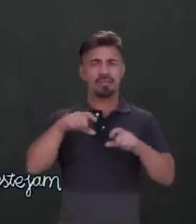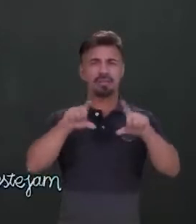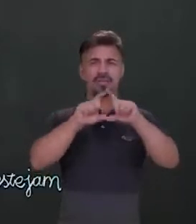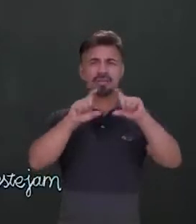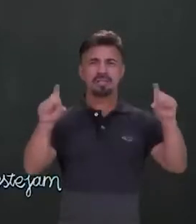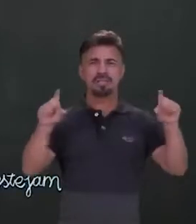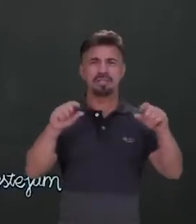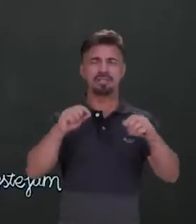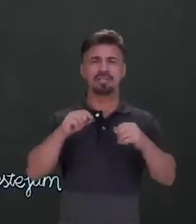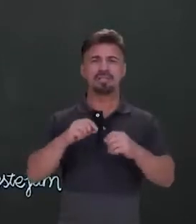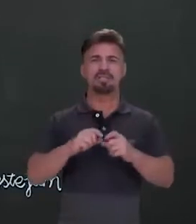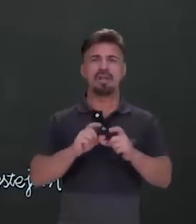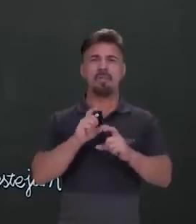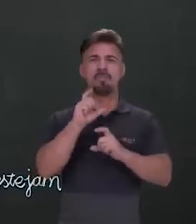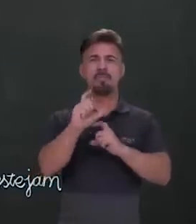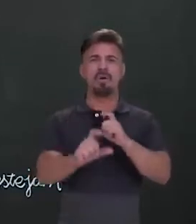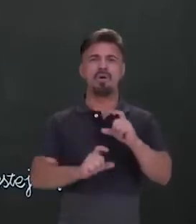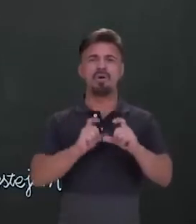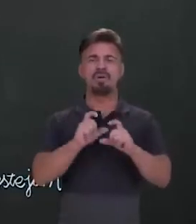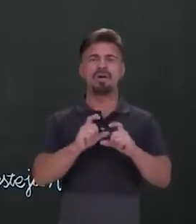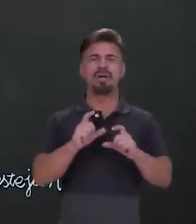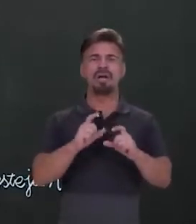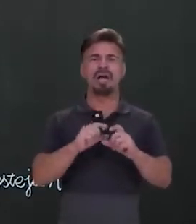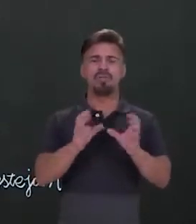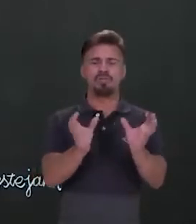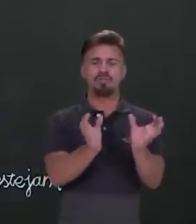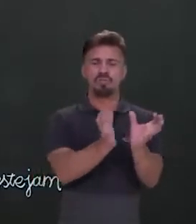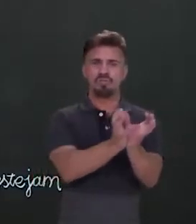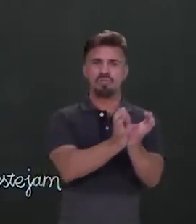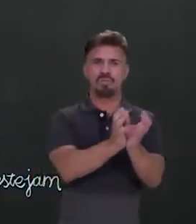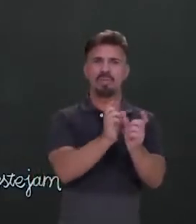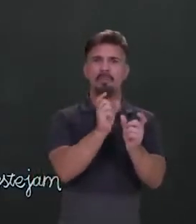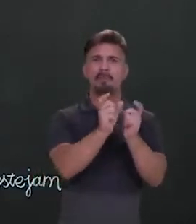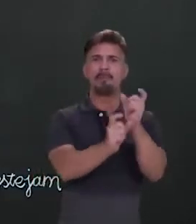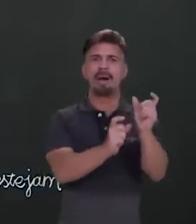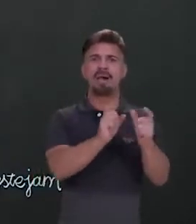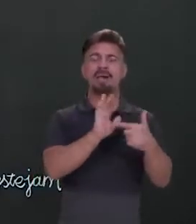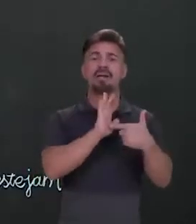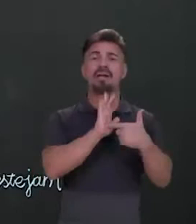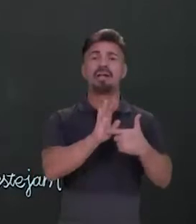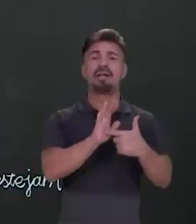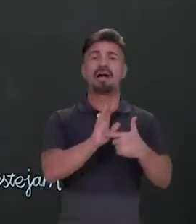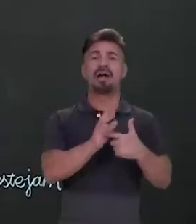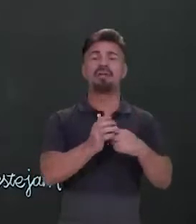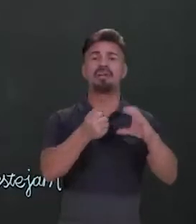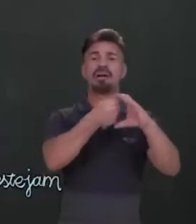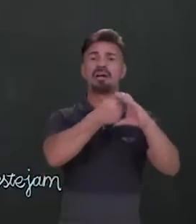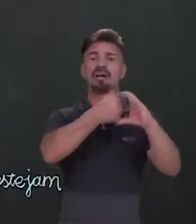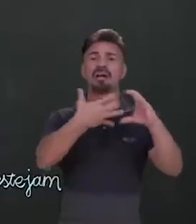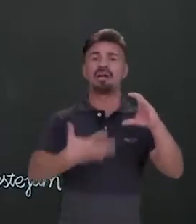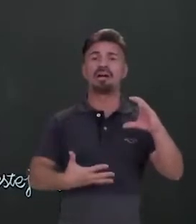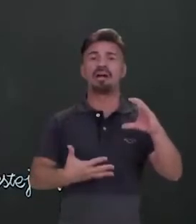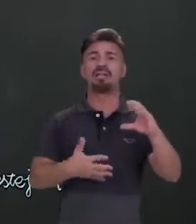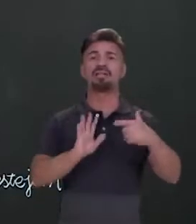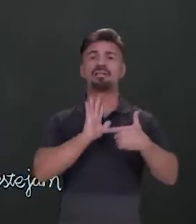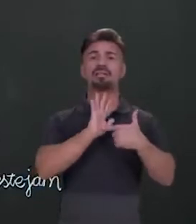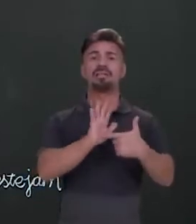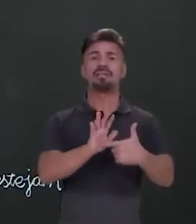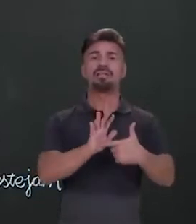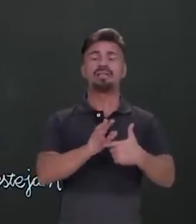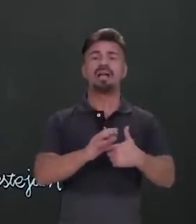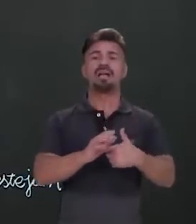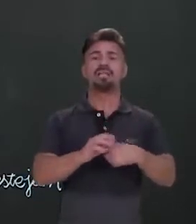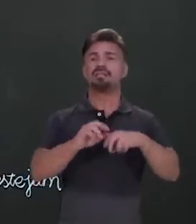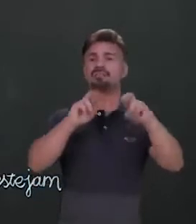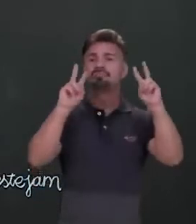vista morfológico, é aquela classe de palavras que apresenta características, cuja função é apresentar